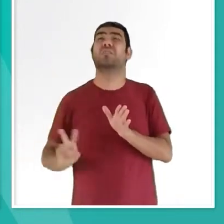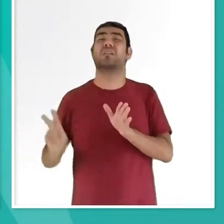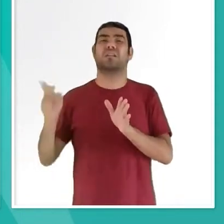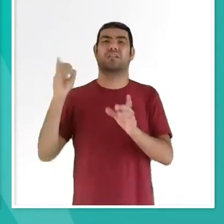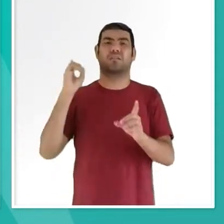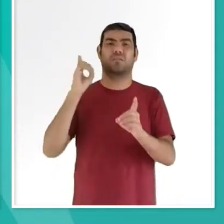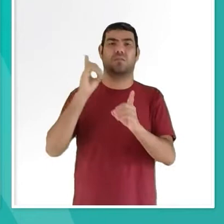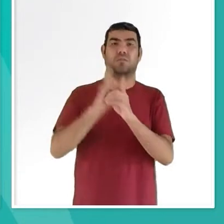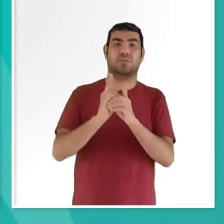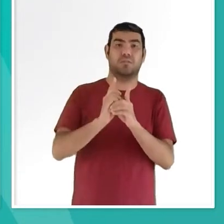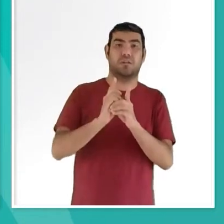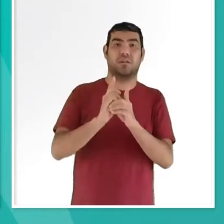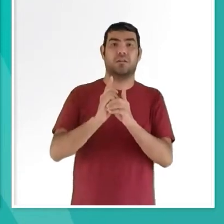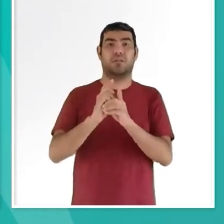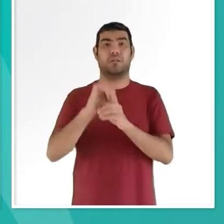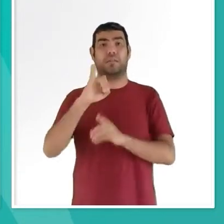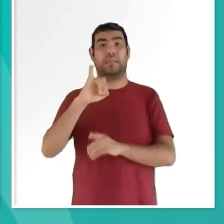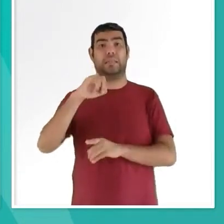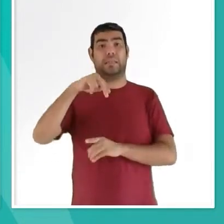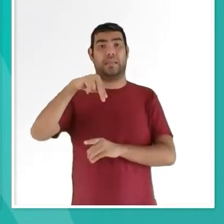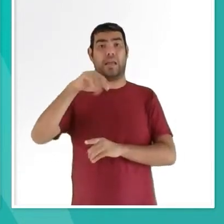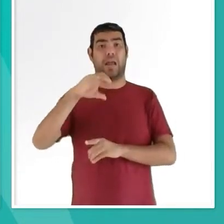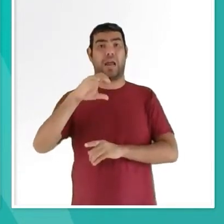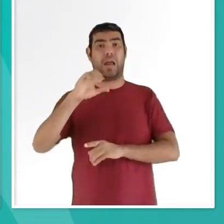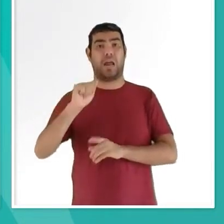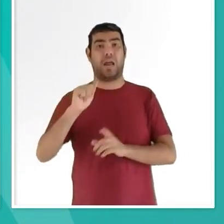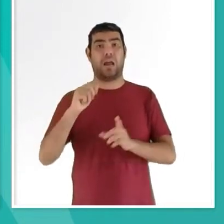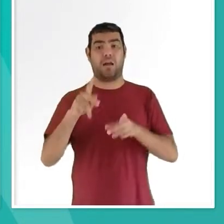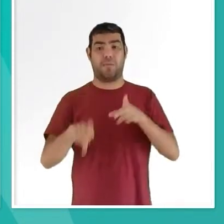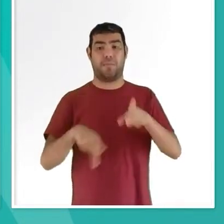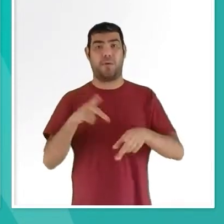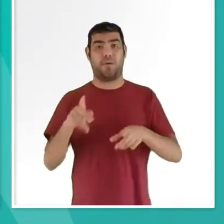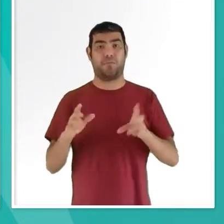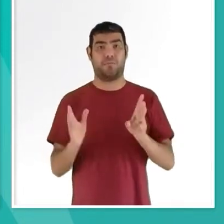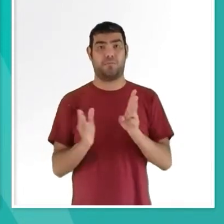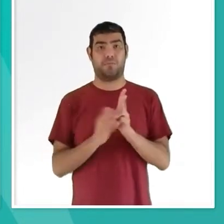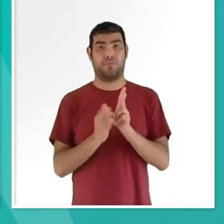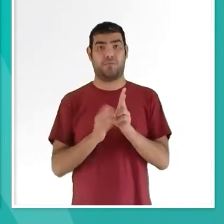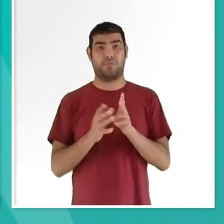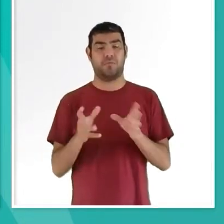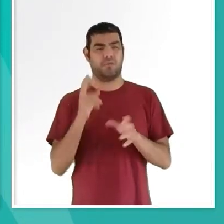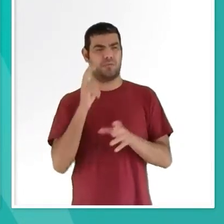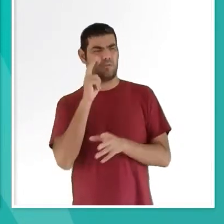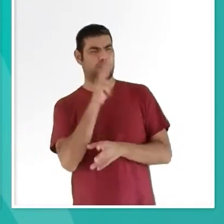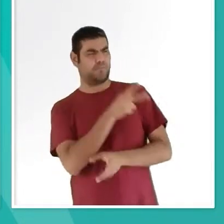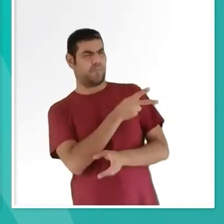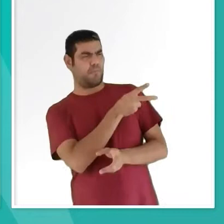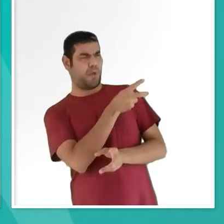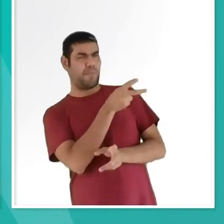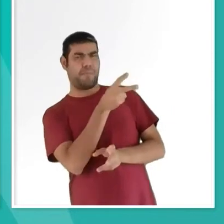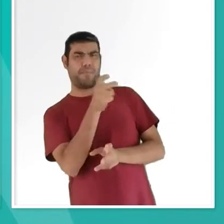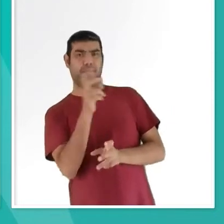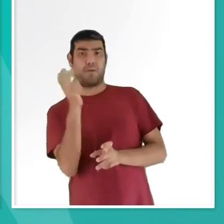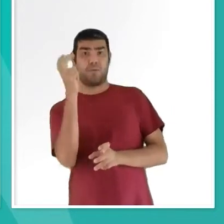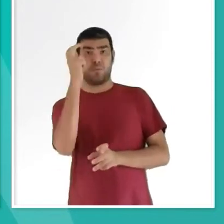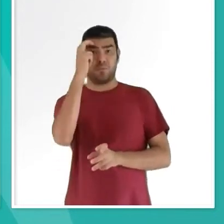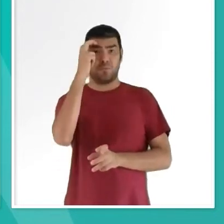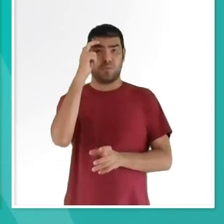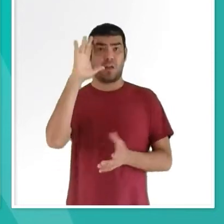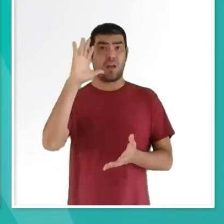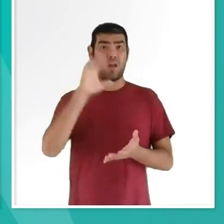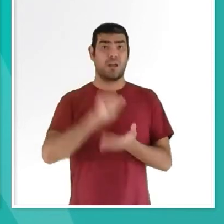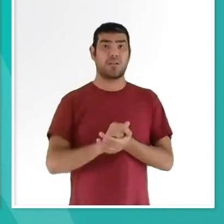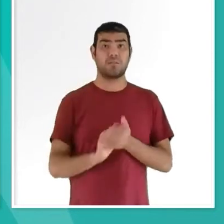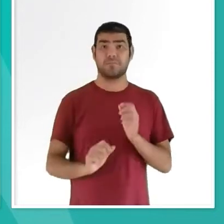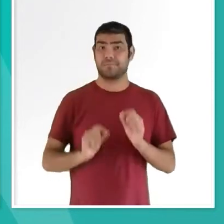Inca, eles puderam observar um pouco da cultura deles. E aí foi registrado o seguinte, que eles